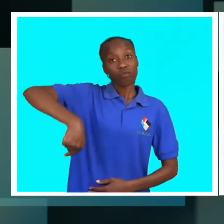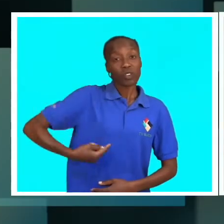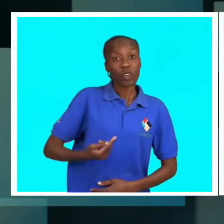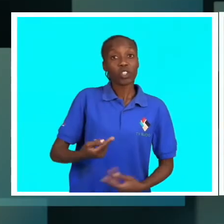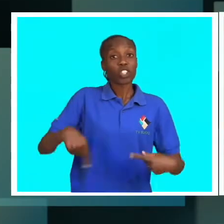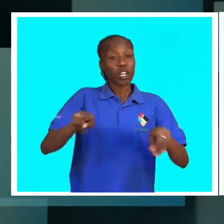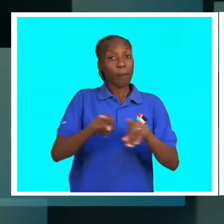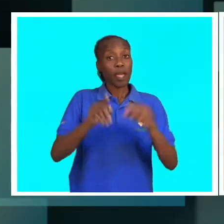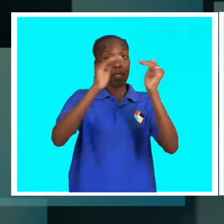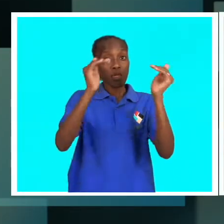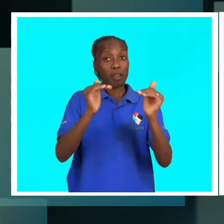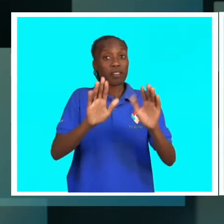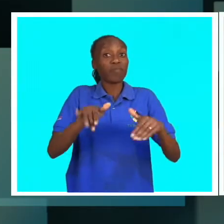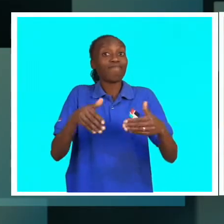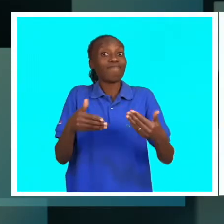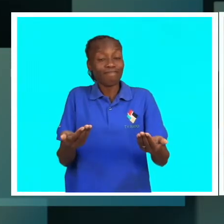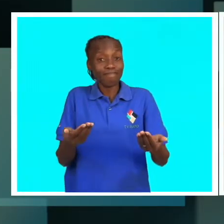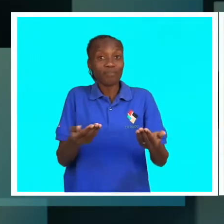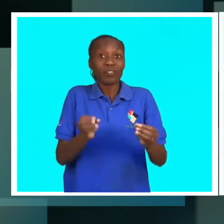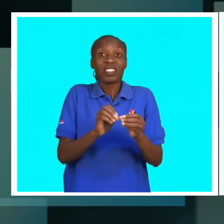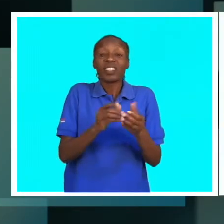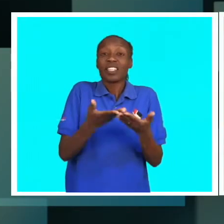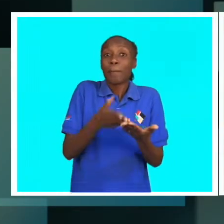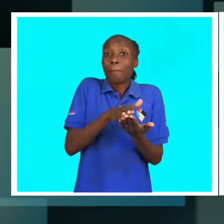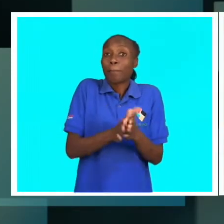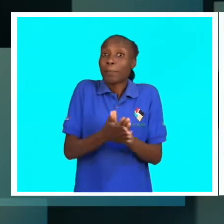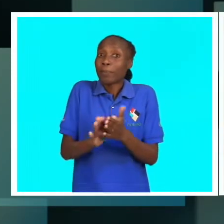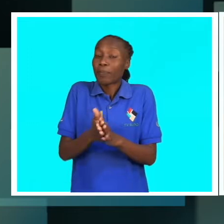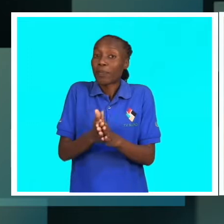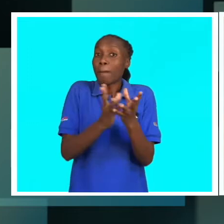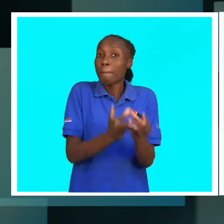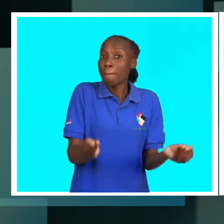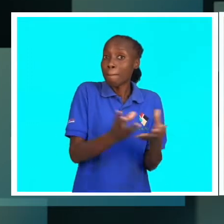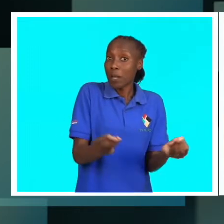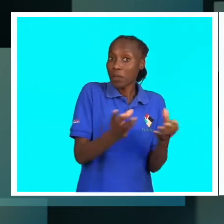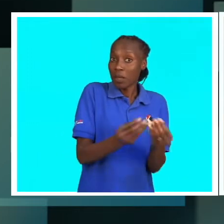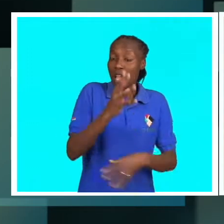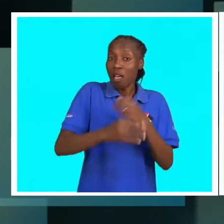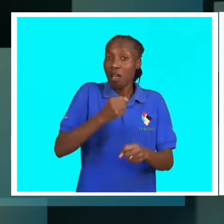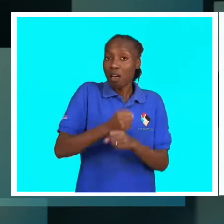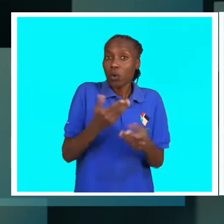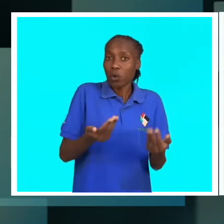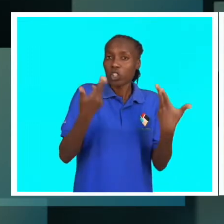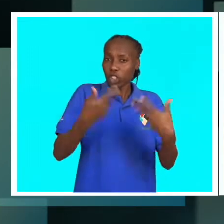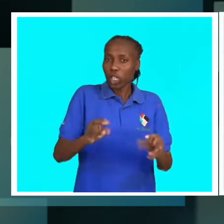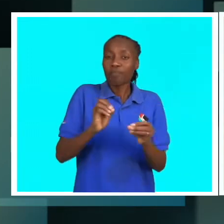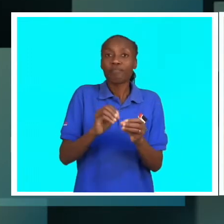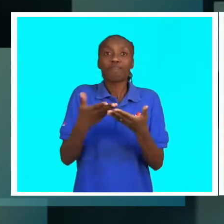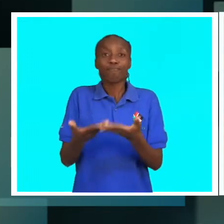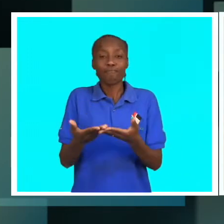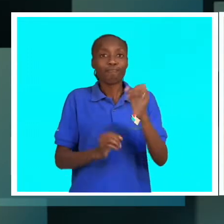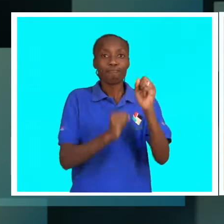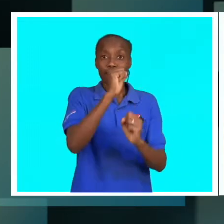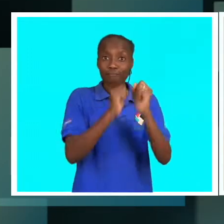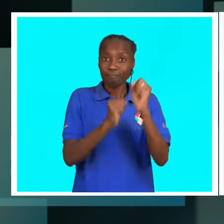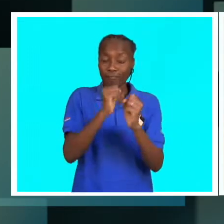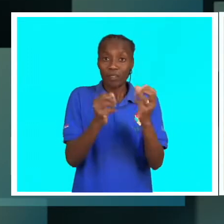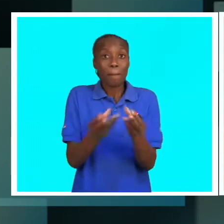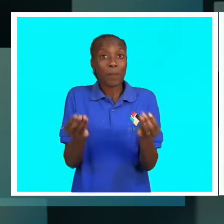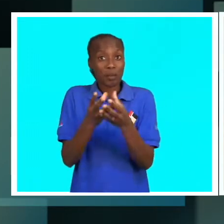E nós, a nível também de provisão de materiais, este ano também fizemos aquisição